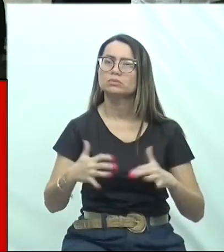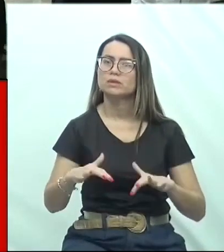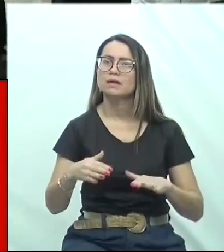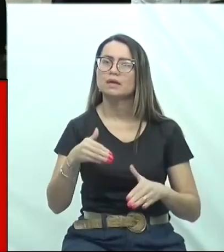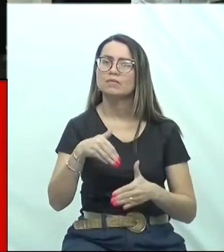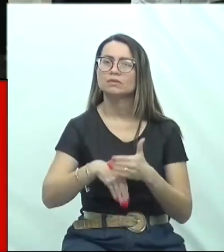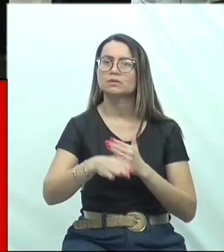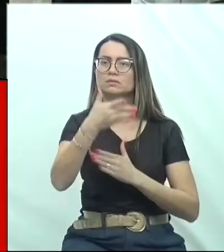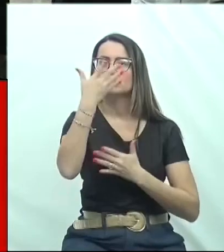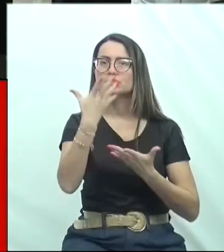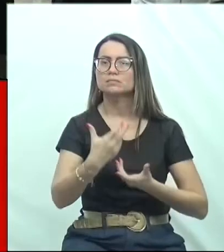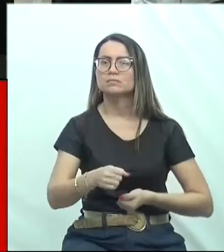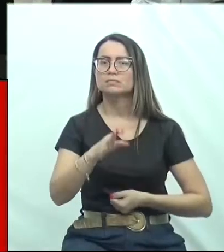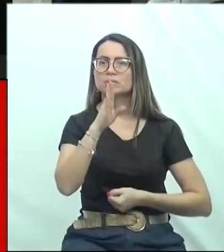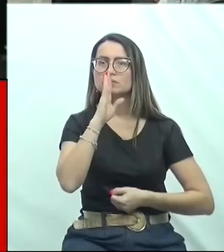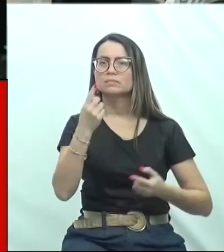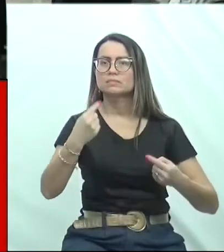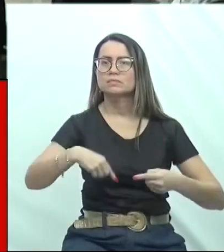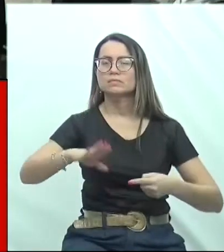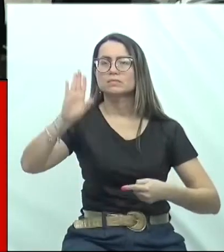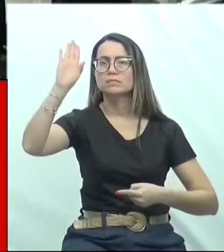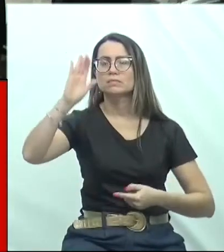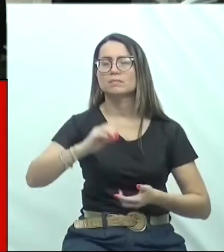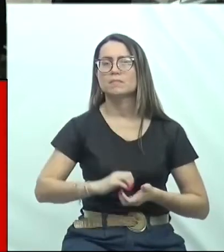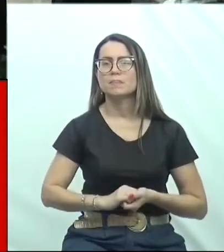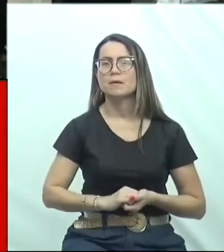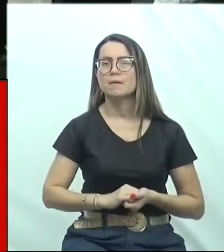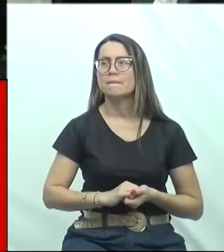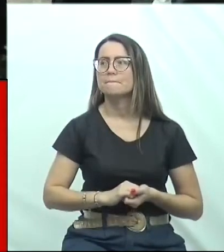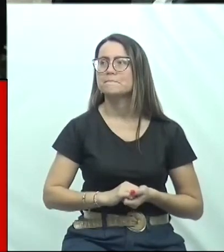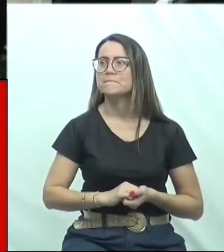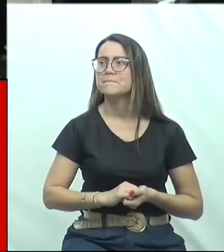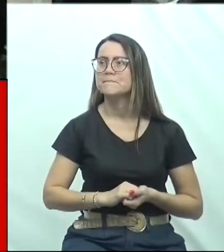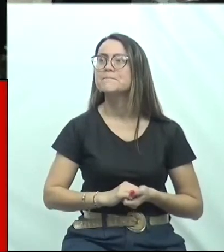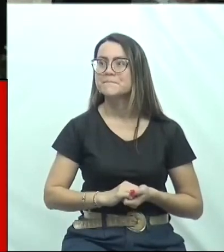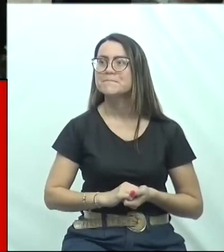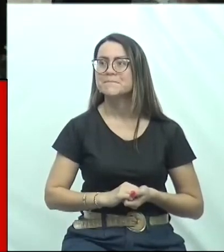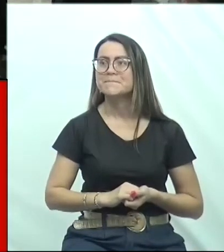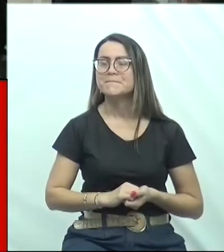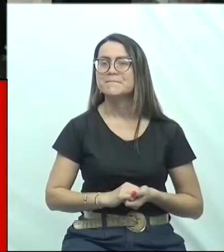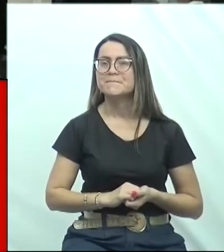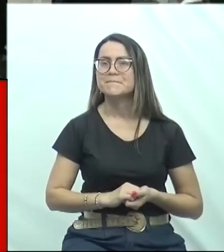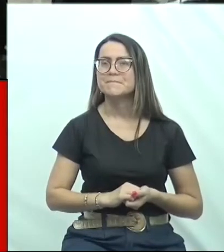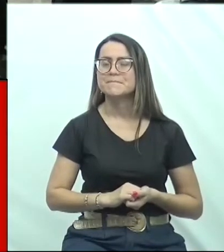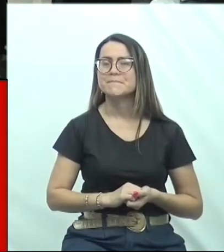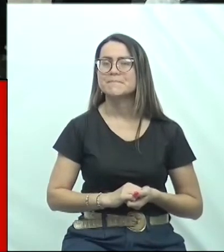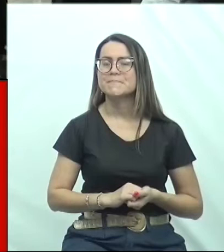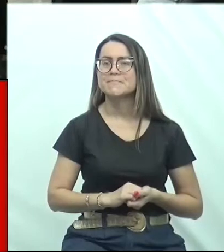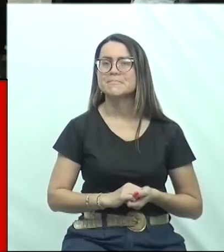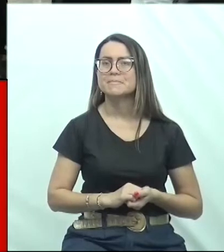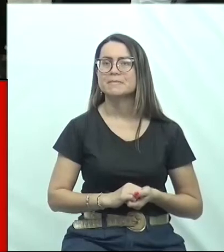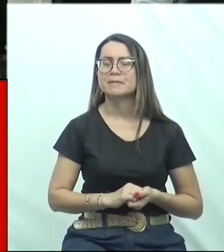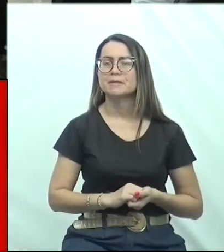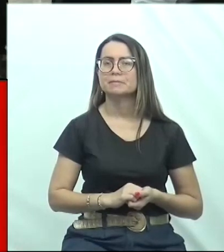votação. Os favoráveis permaneçam como estão, os contrários se manifestem. Aprovado por unanimidade. Requerimento